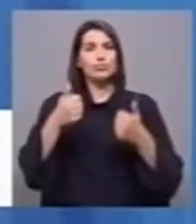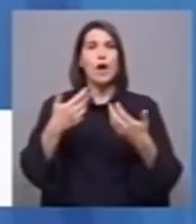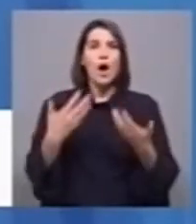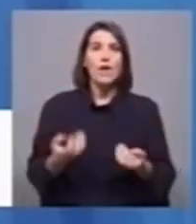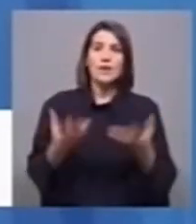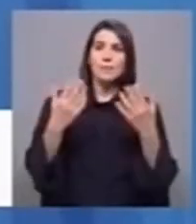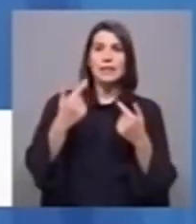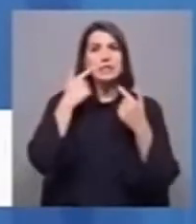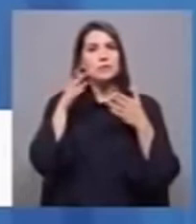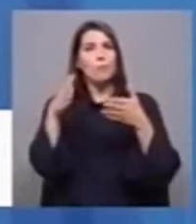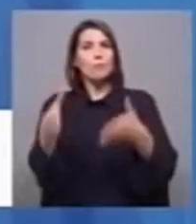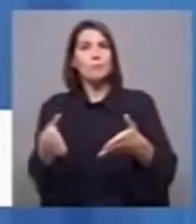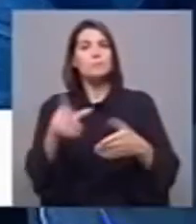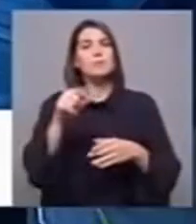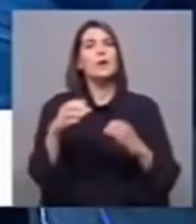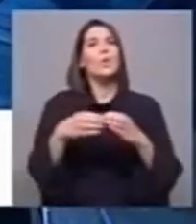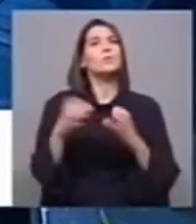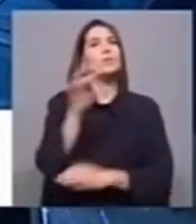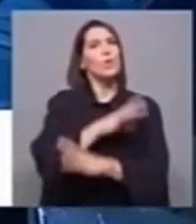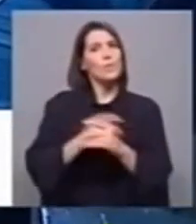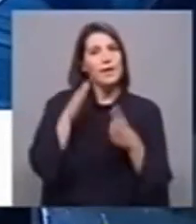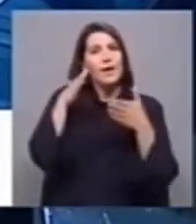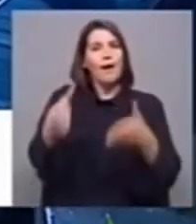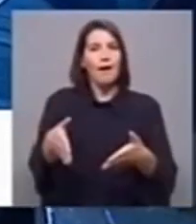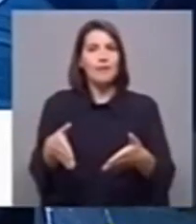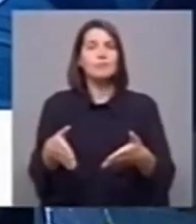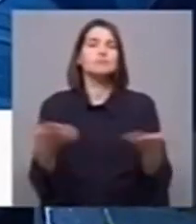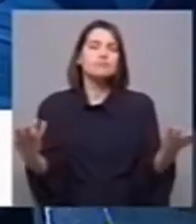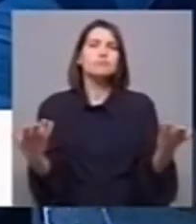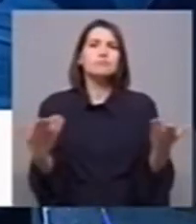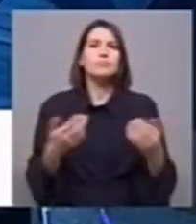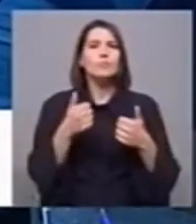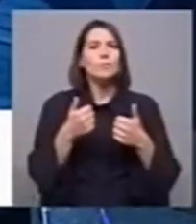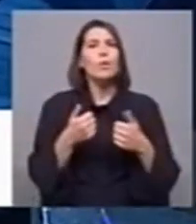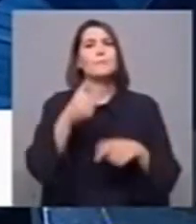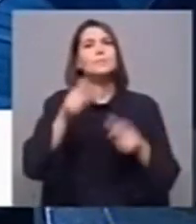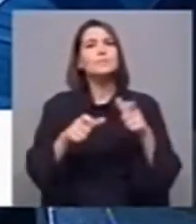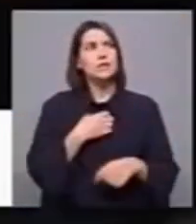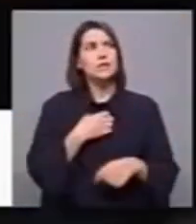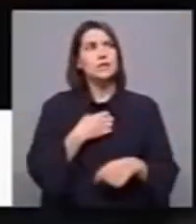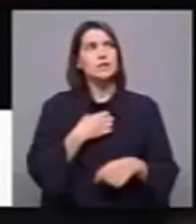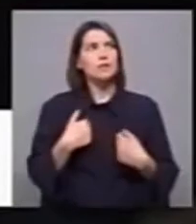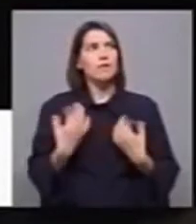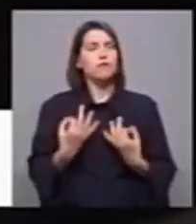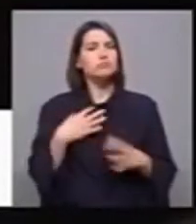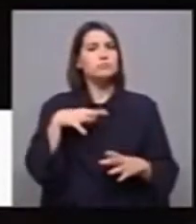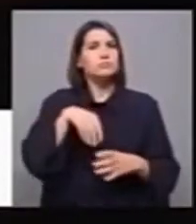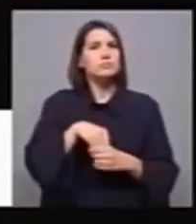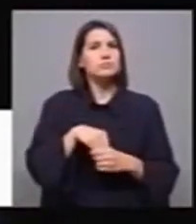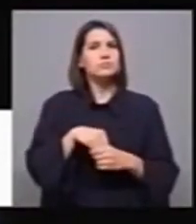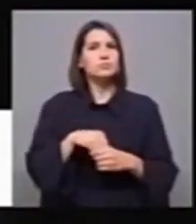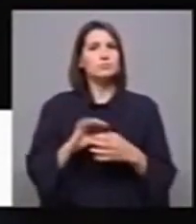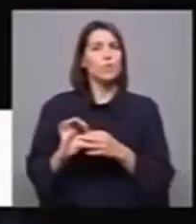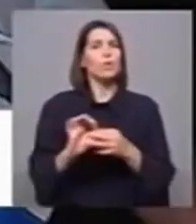atenção também por parte da comissão europeia acho que é uma forma também de fazer com que estas pessoas se sintam parte de uma união